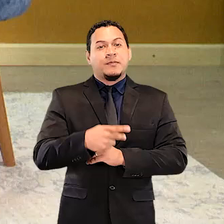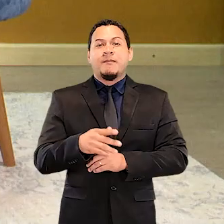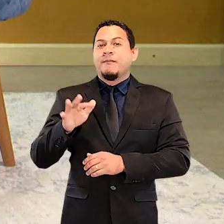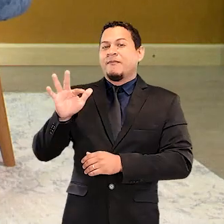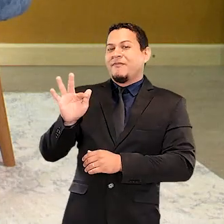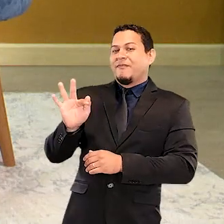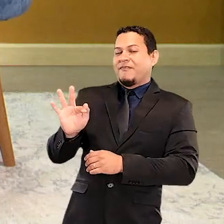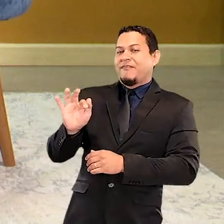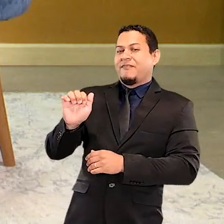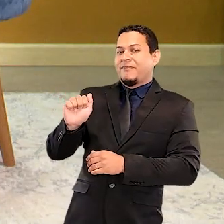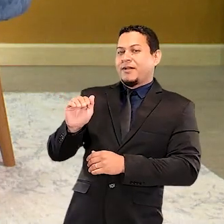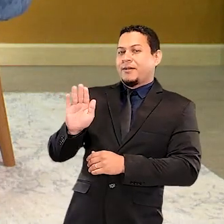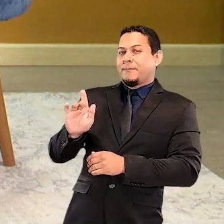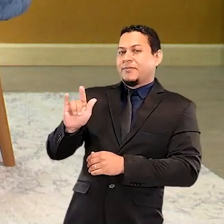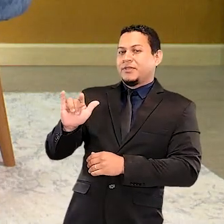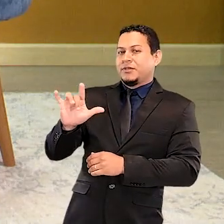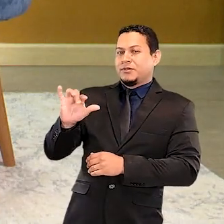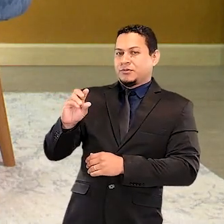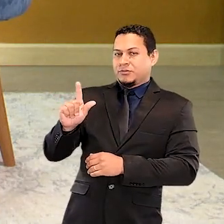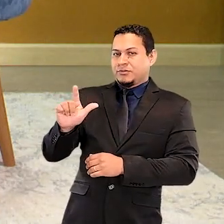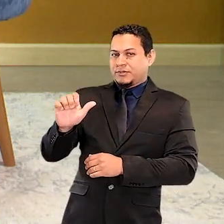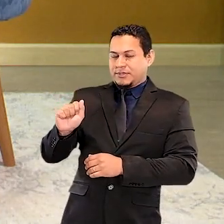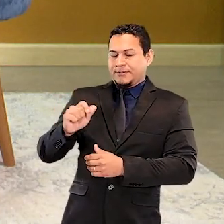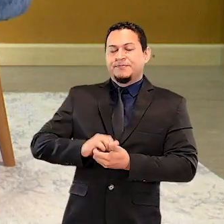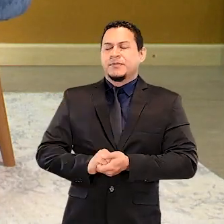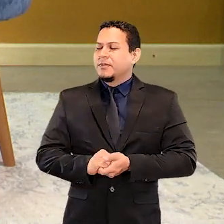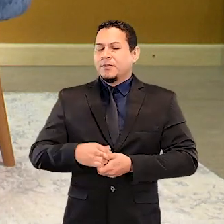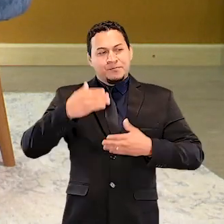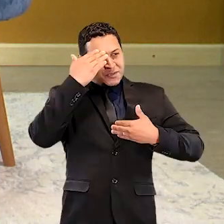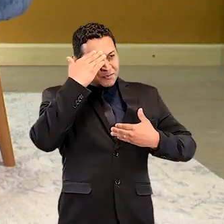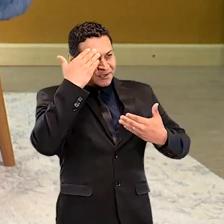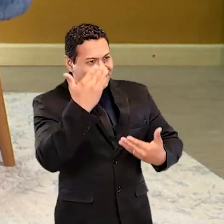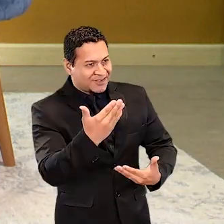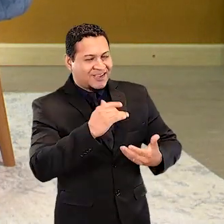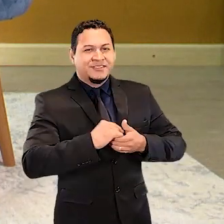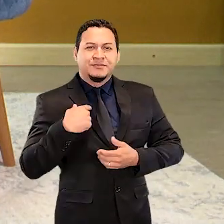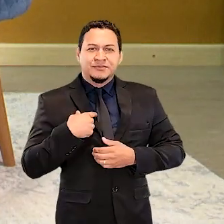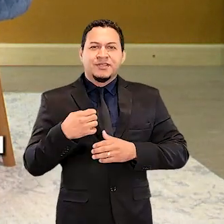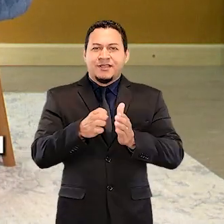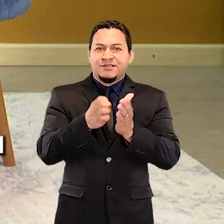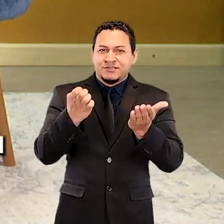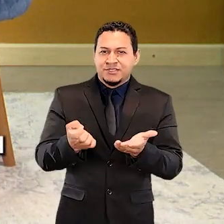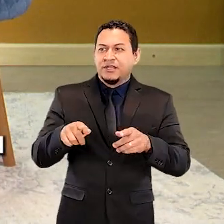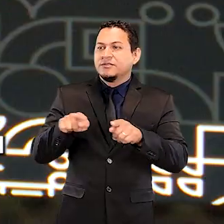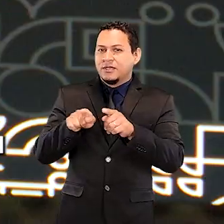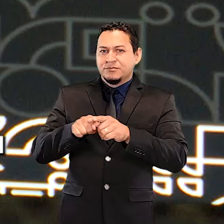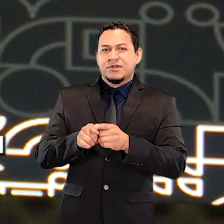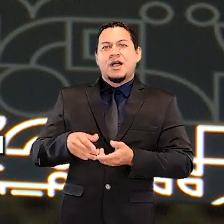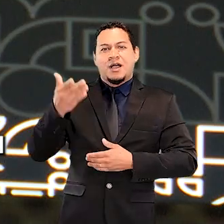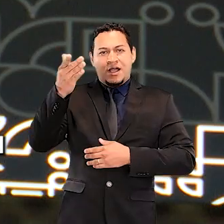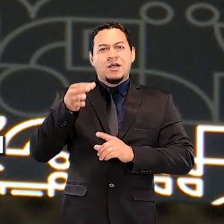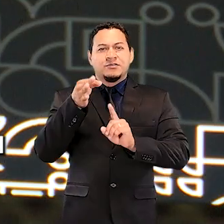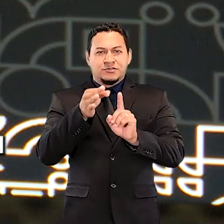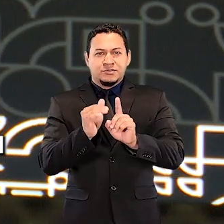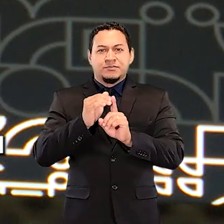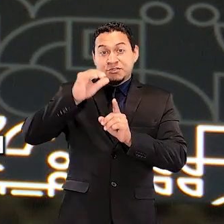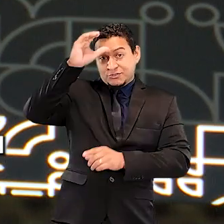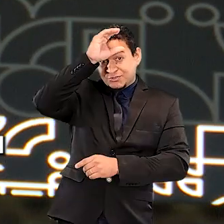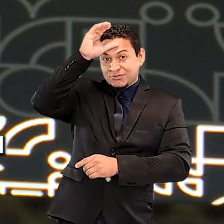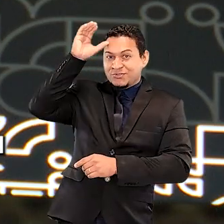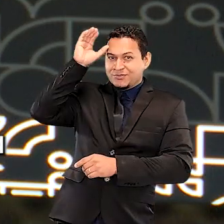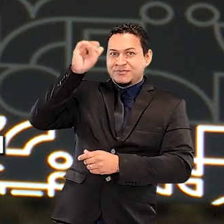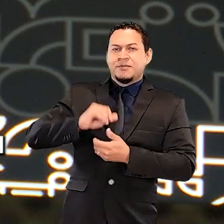Seja bem-vinda aqui no nosso canal. Obrigada, Érica. Obrigada, EJUR. Gostaria de agradecer também ao desembargador Cristóvão